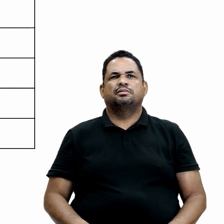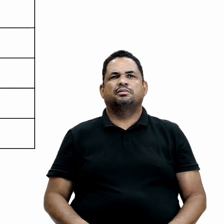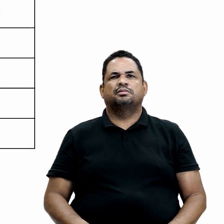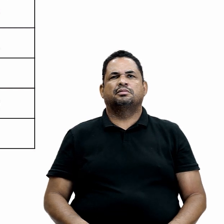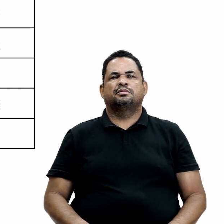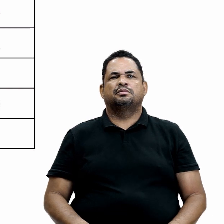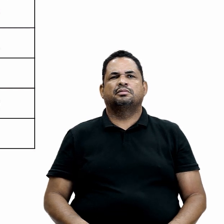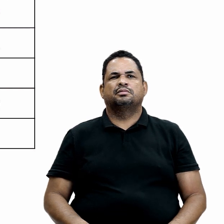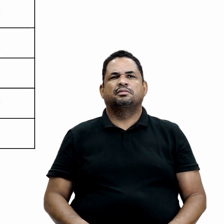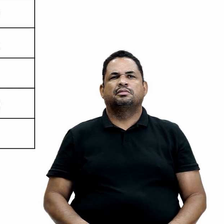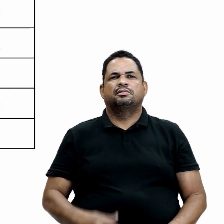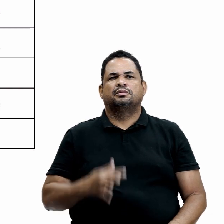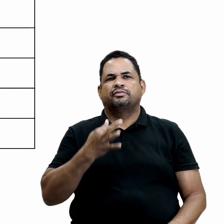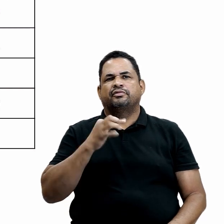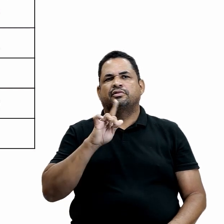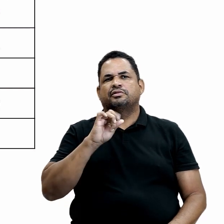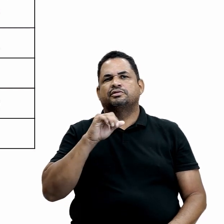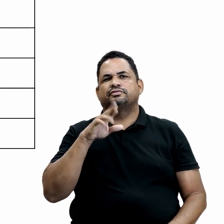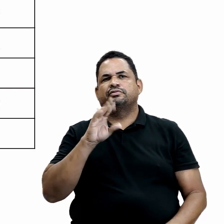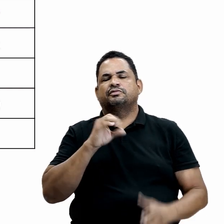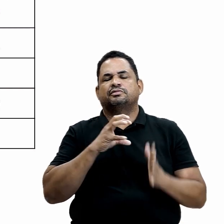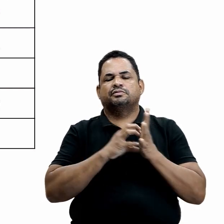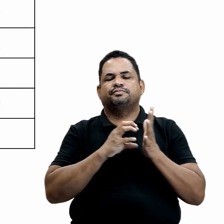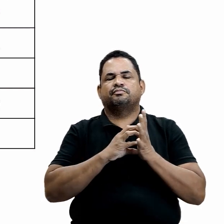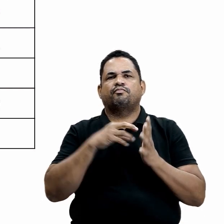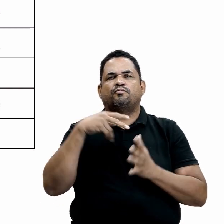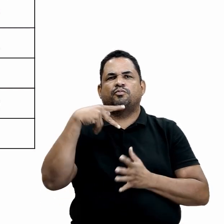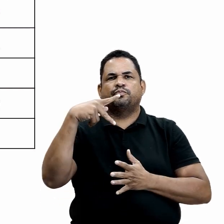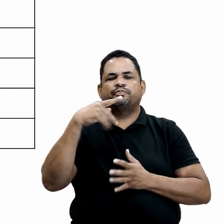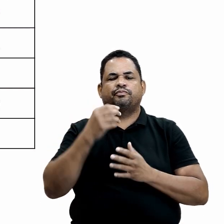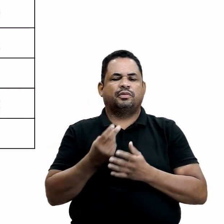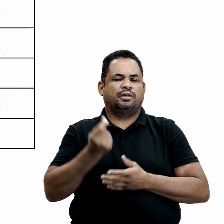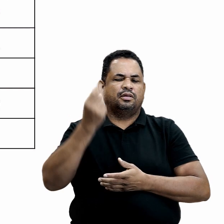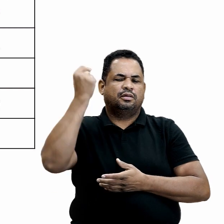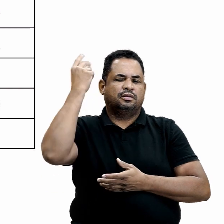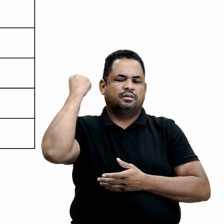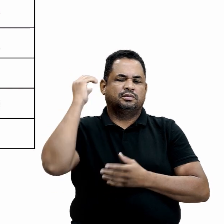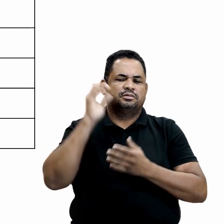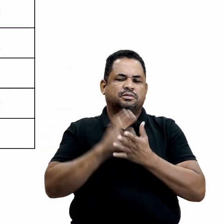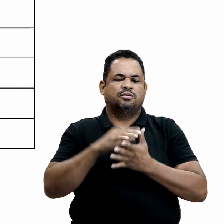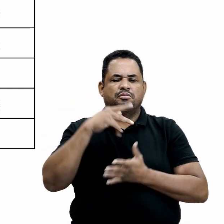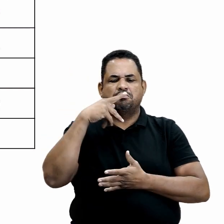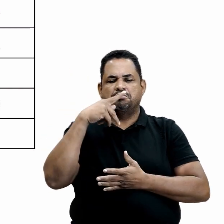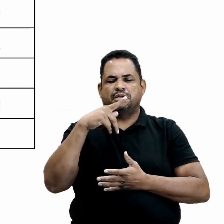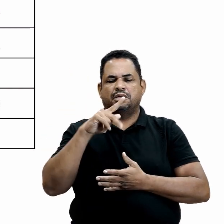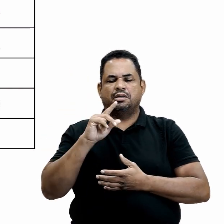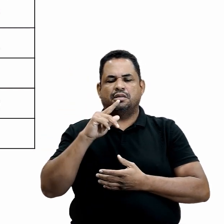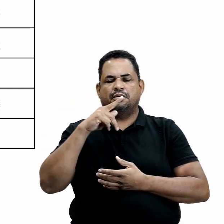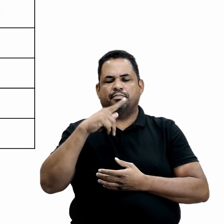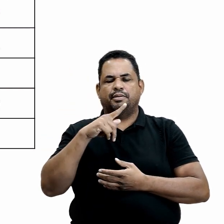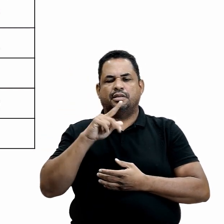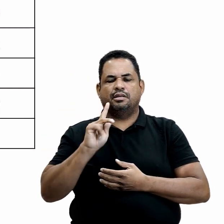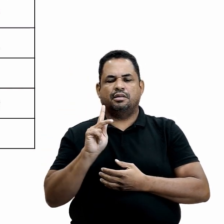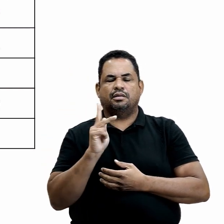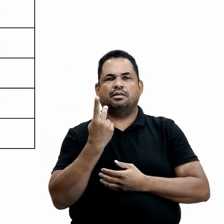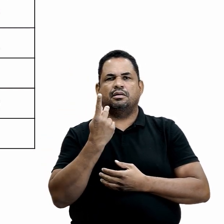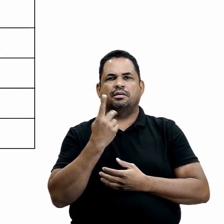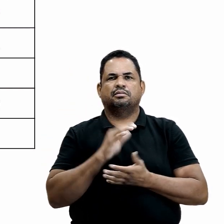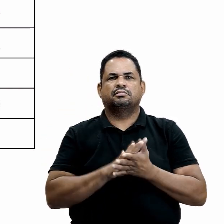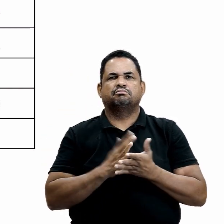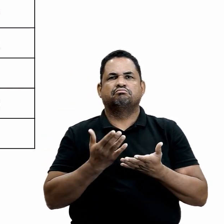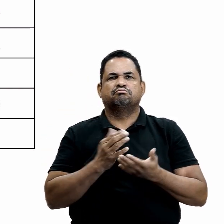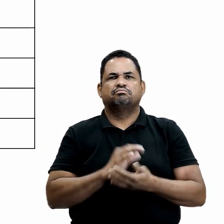Fósforo. Fósforo, símbolo é P. Por quê? Antigamente era com pH. Fósforos. Daí o